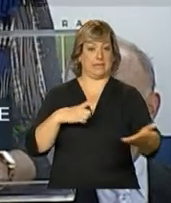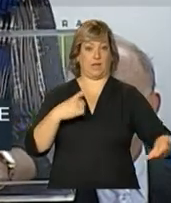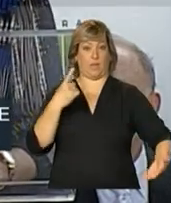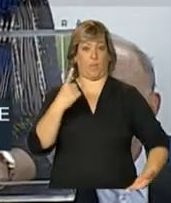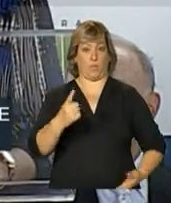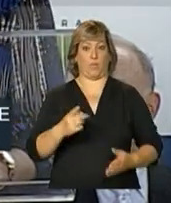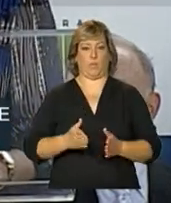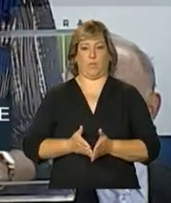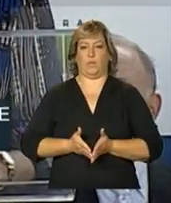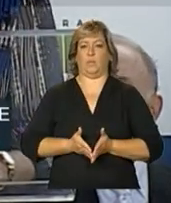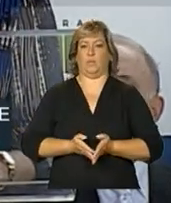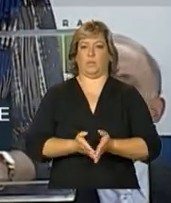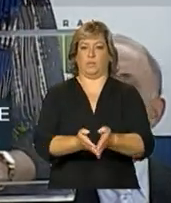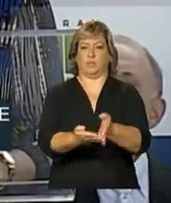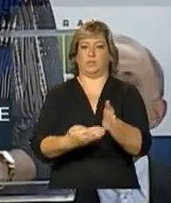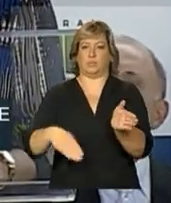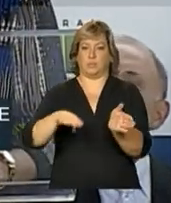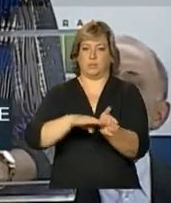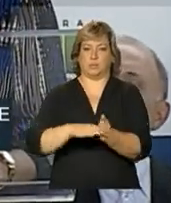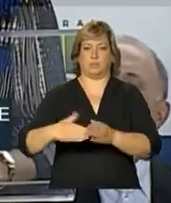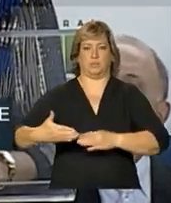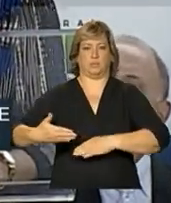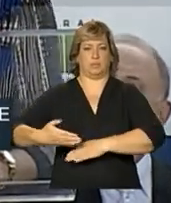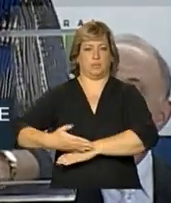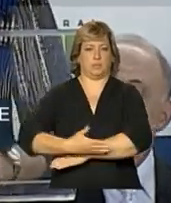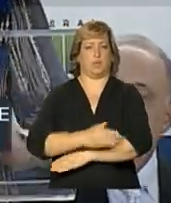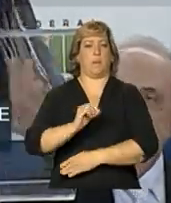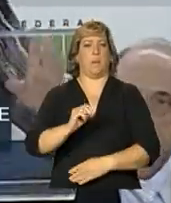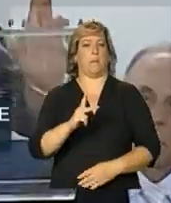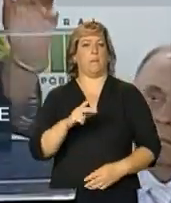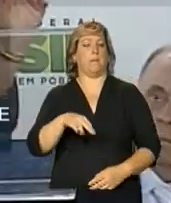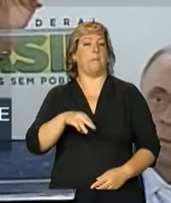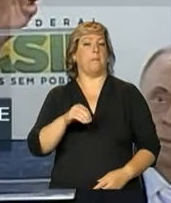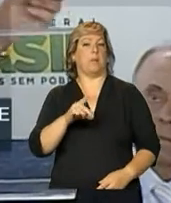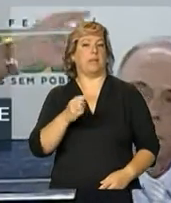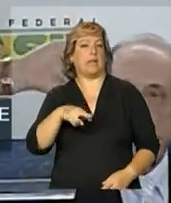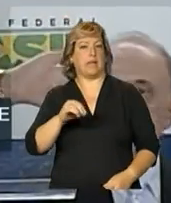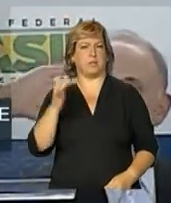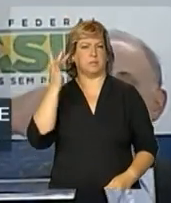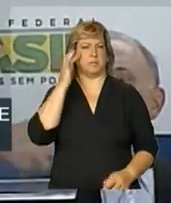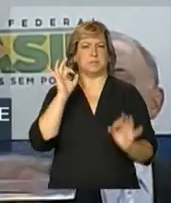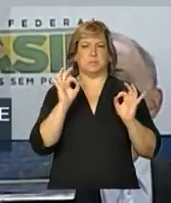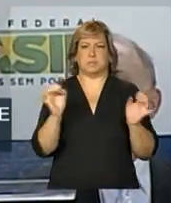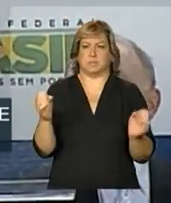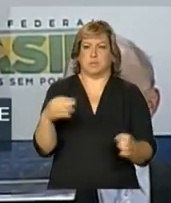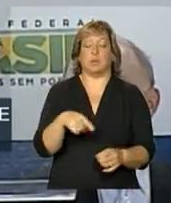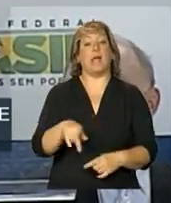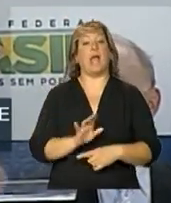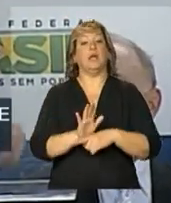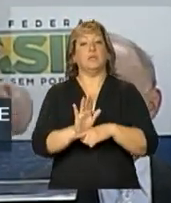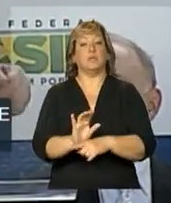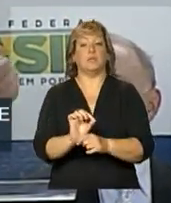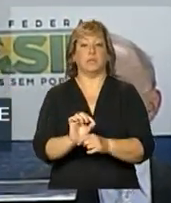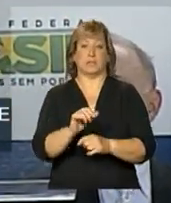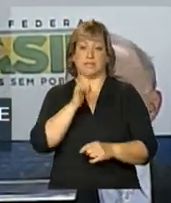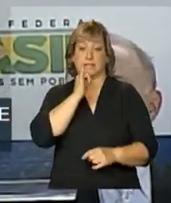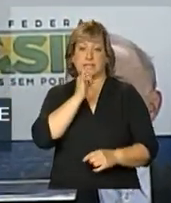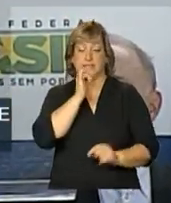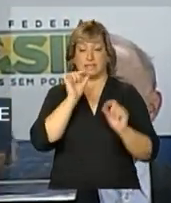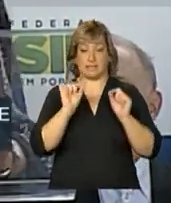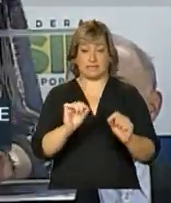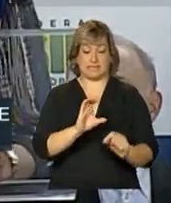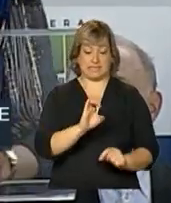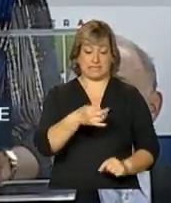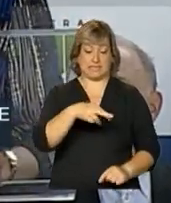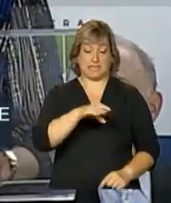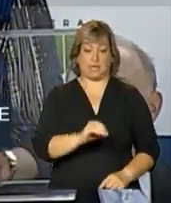e eficiente contribui para que lá no centro-oeste e